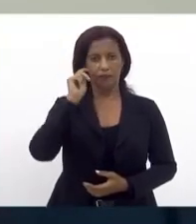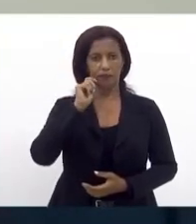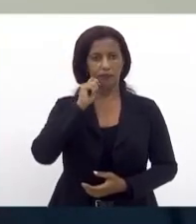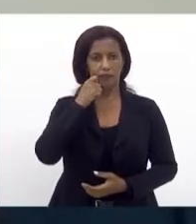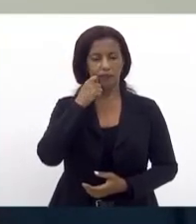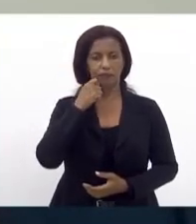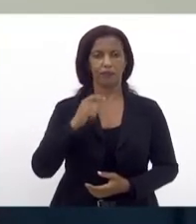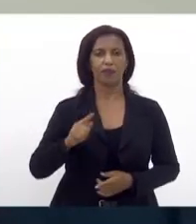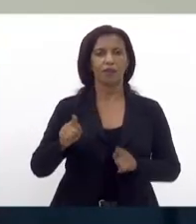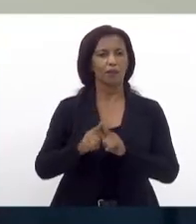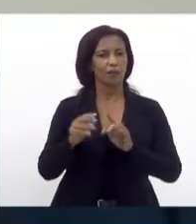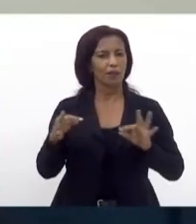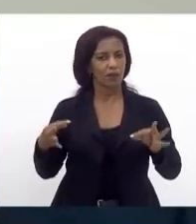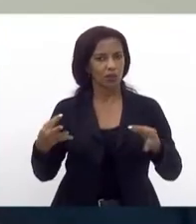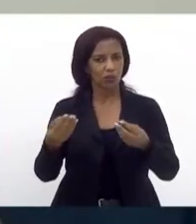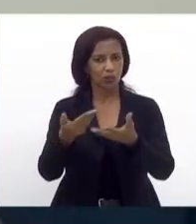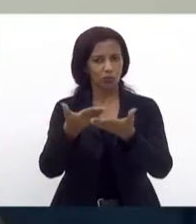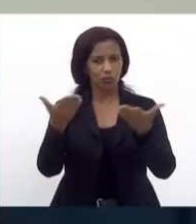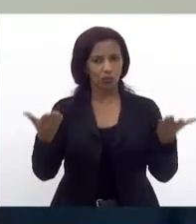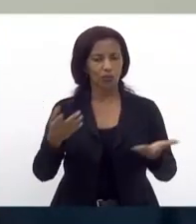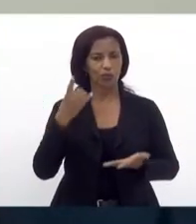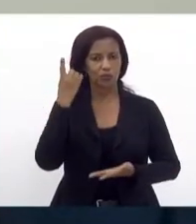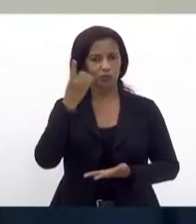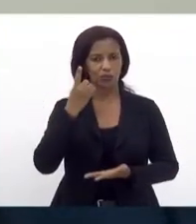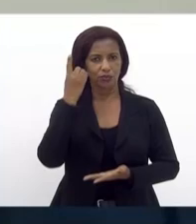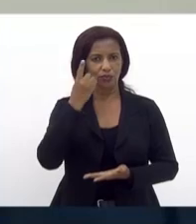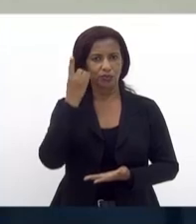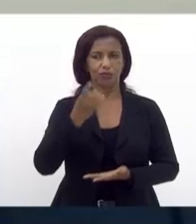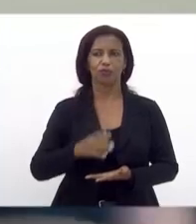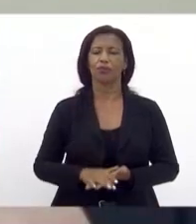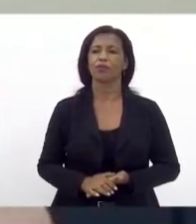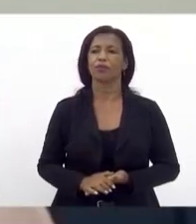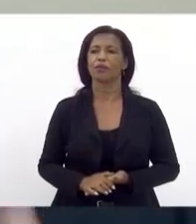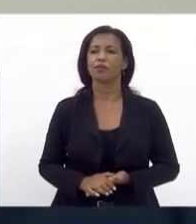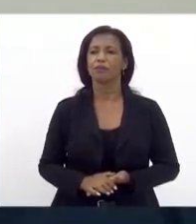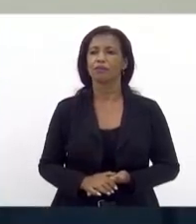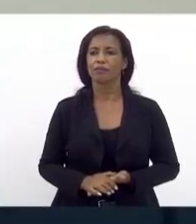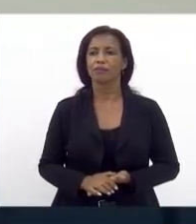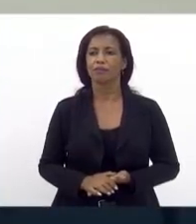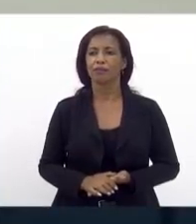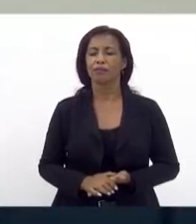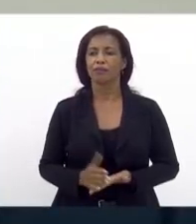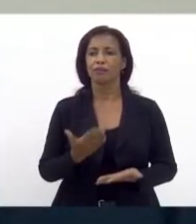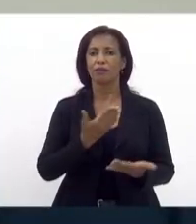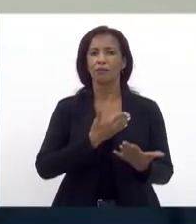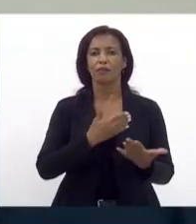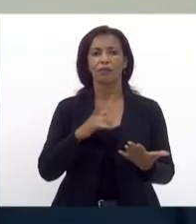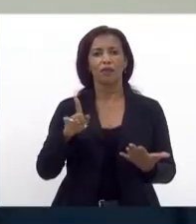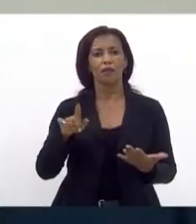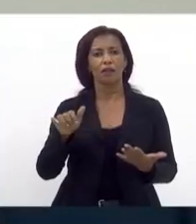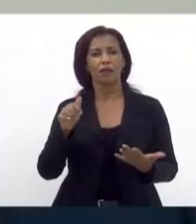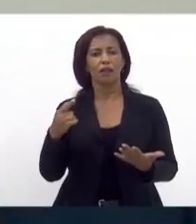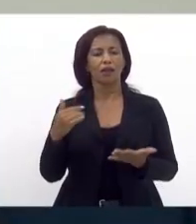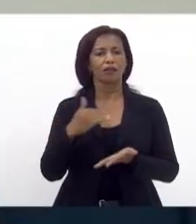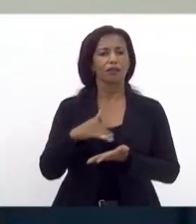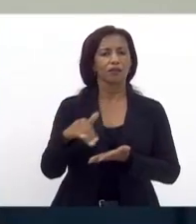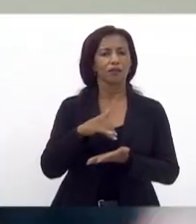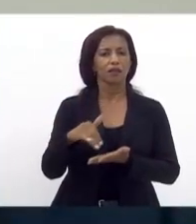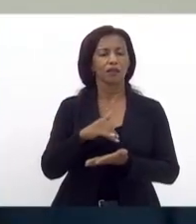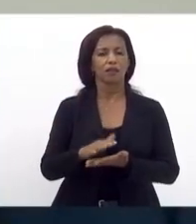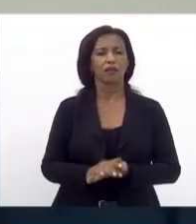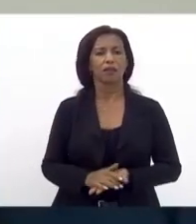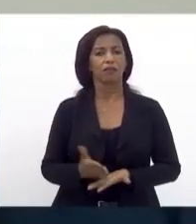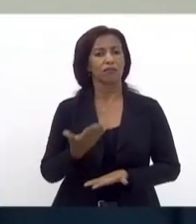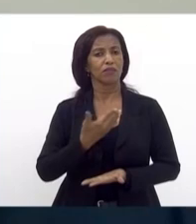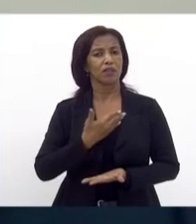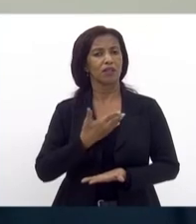noite, ao senador Portinho, senhores deputados, especialmente o nosso companheiro Hugo Leal, senhores secretários e